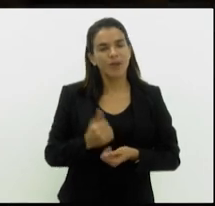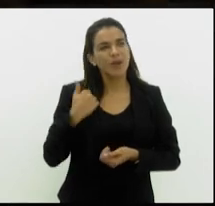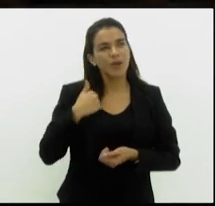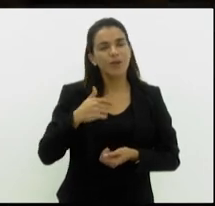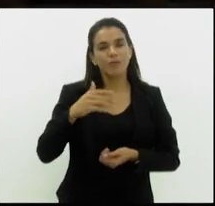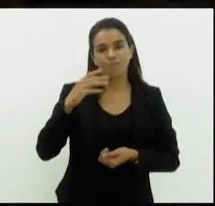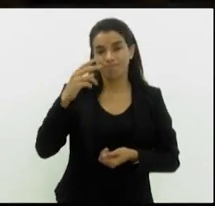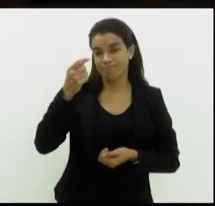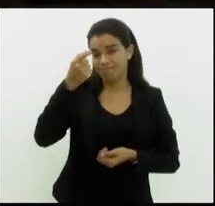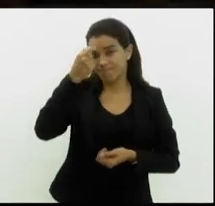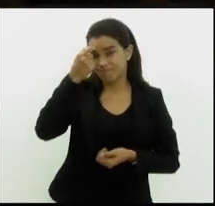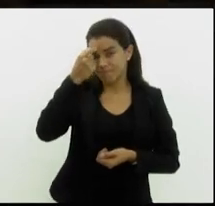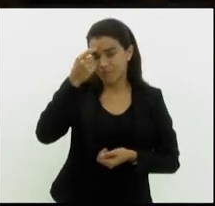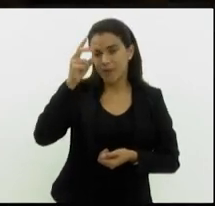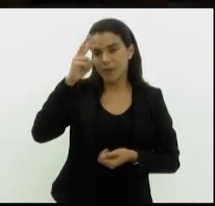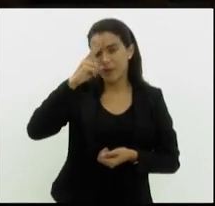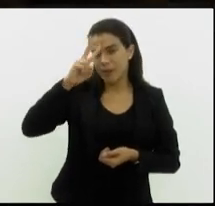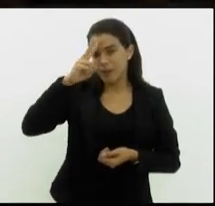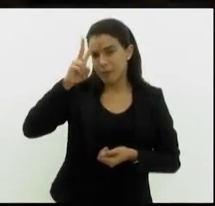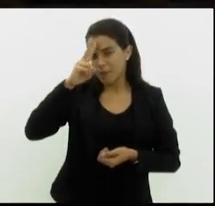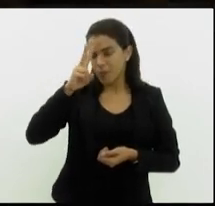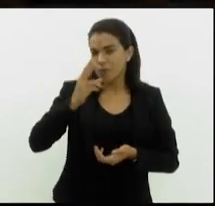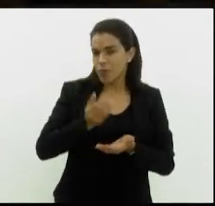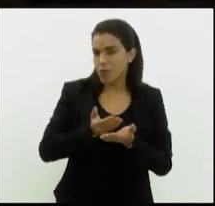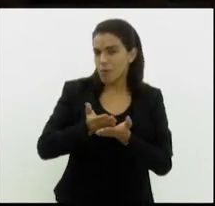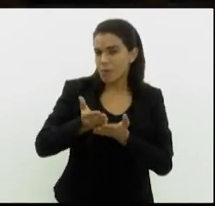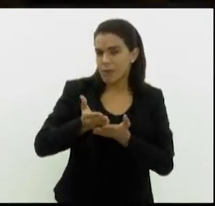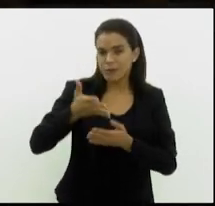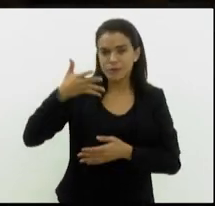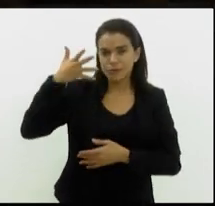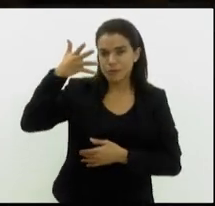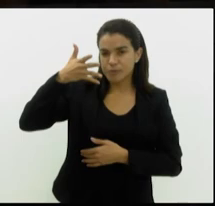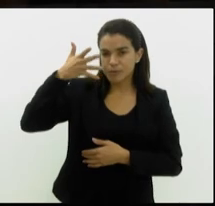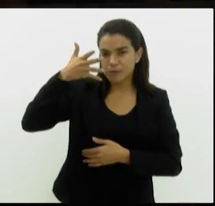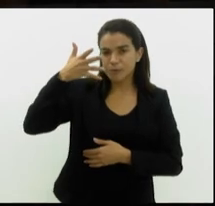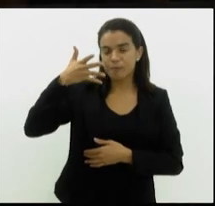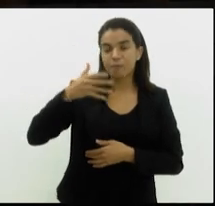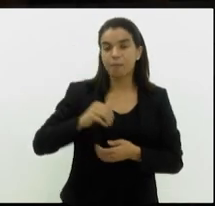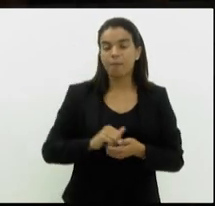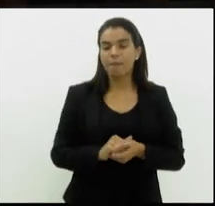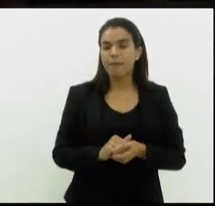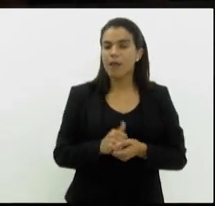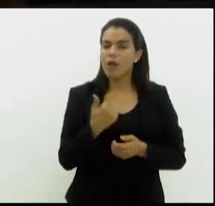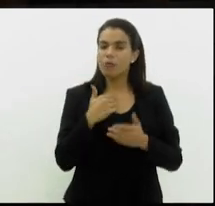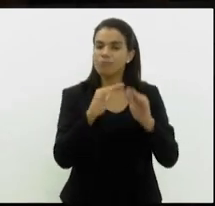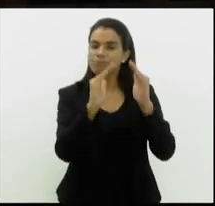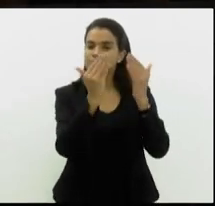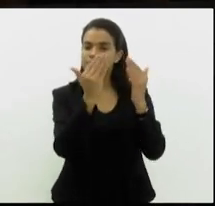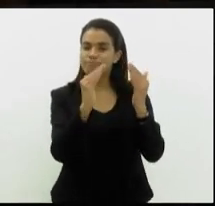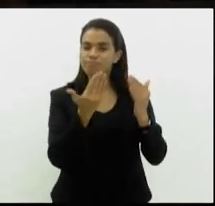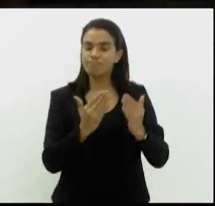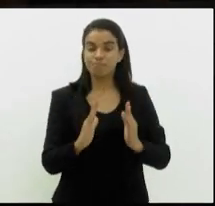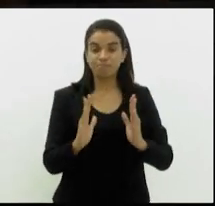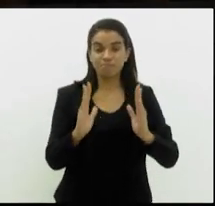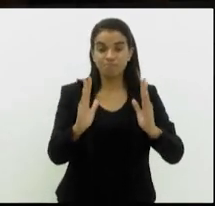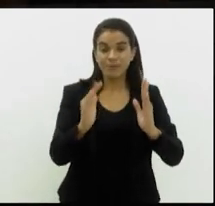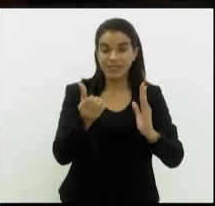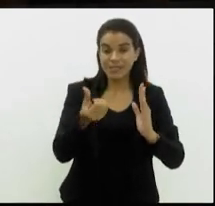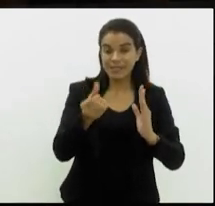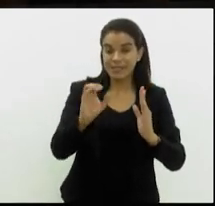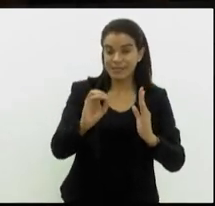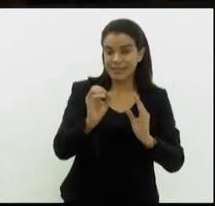no expediente inicial, eu fazia uma análise dos 60 anos de